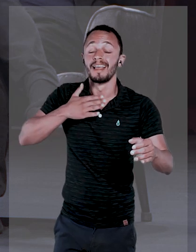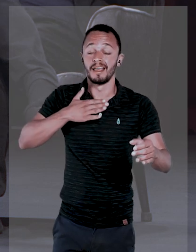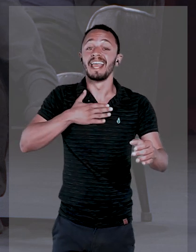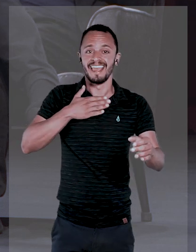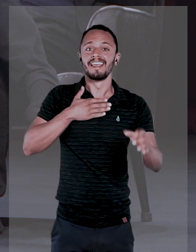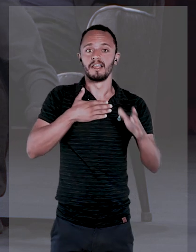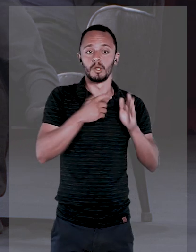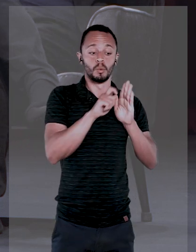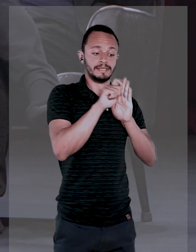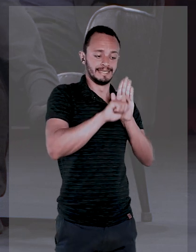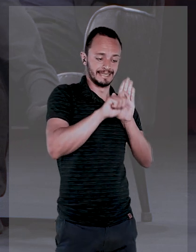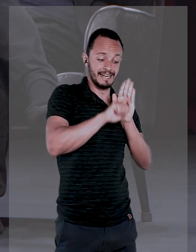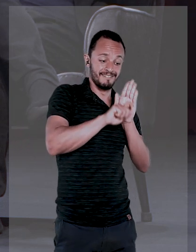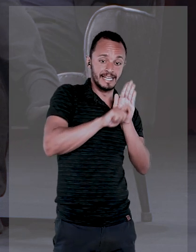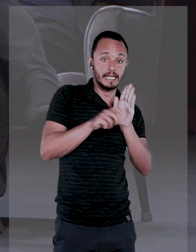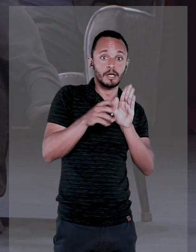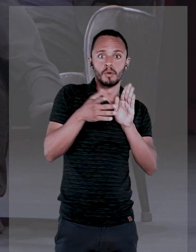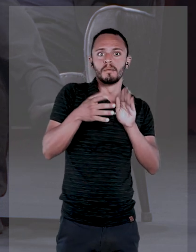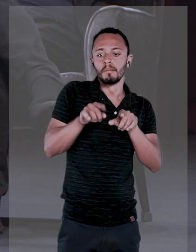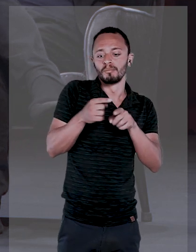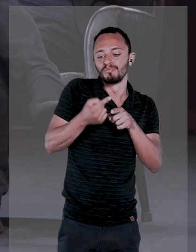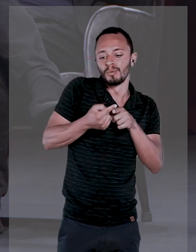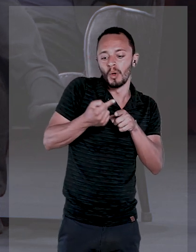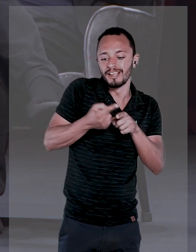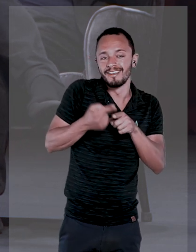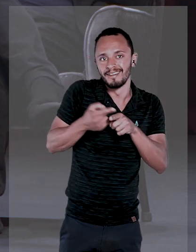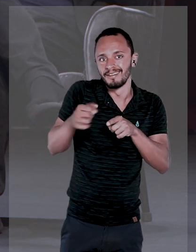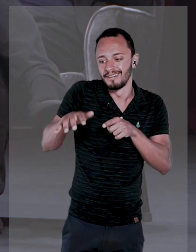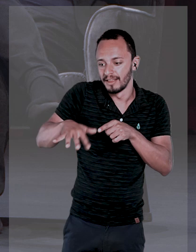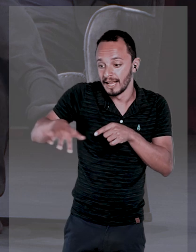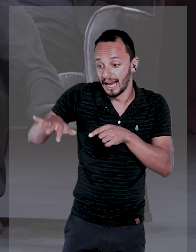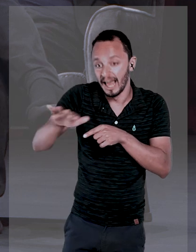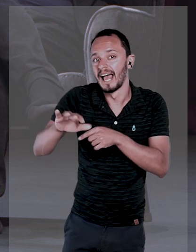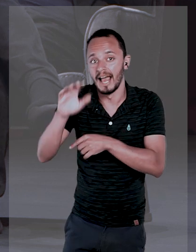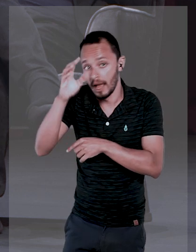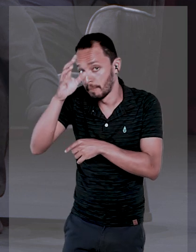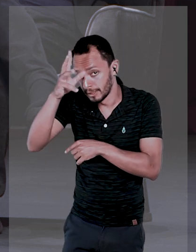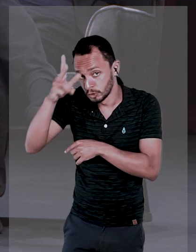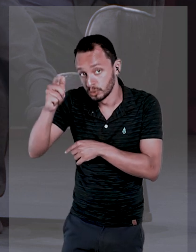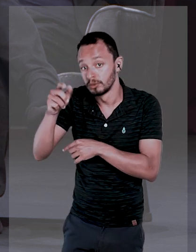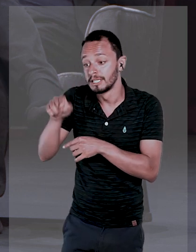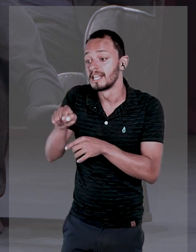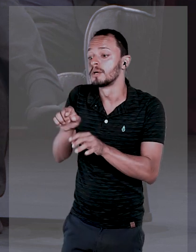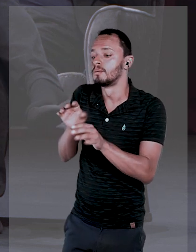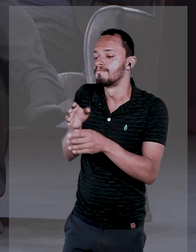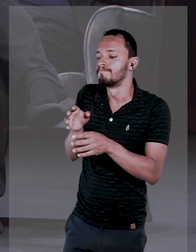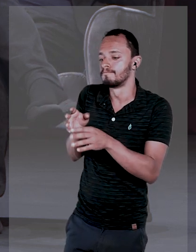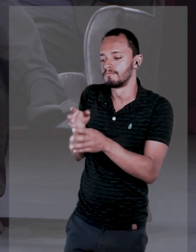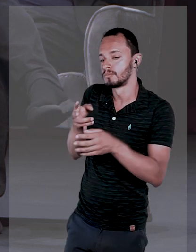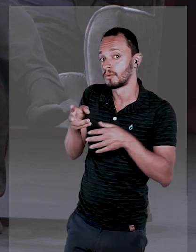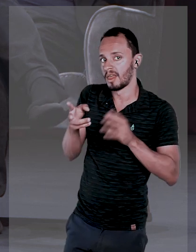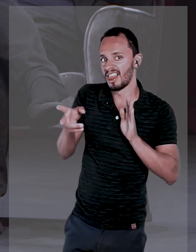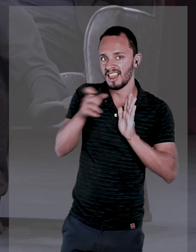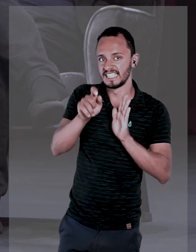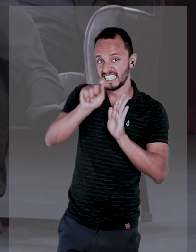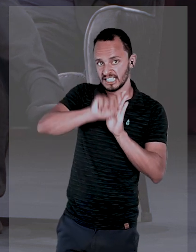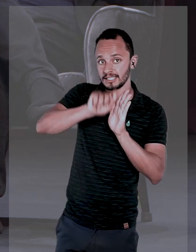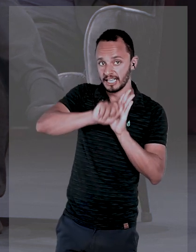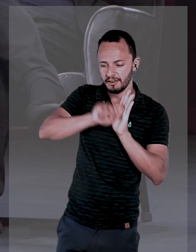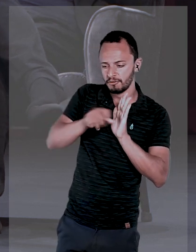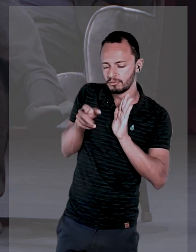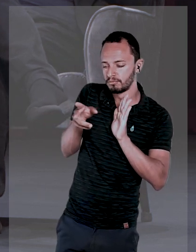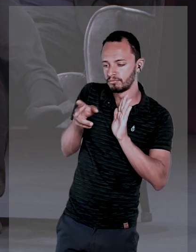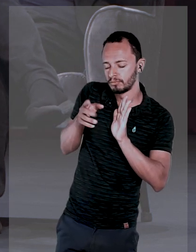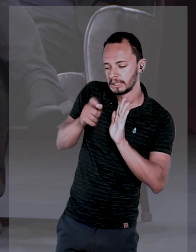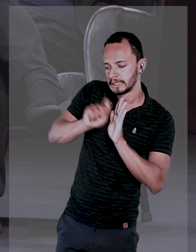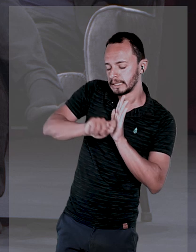enquanto figura exterior do livro, é que puxo o livro para a Amazónia, porque a Amazónia é esse símbolo, não é? Mais